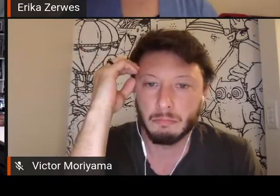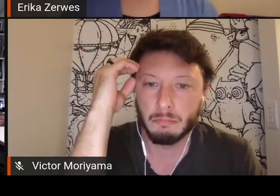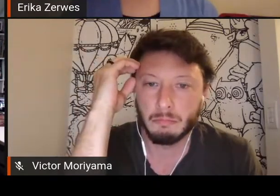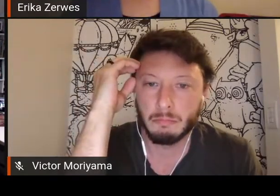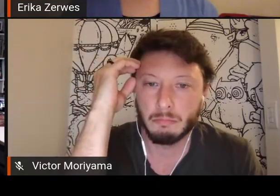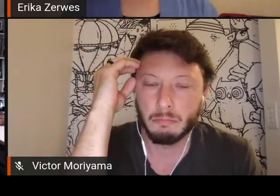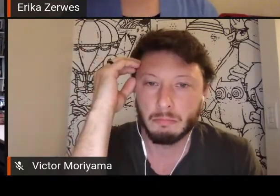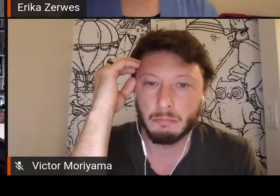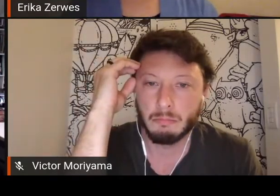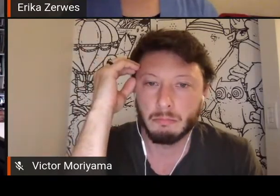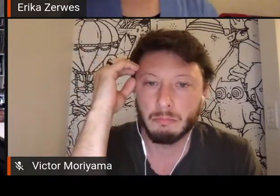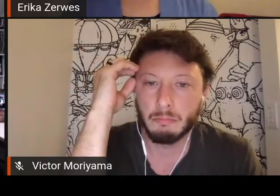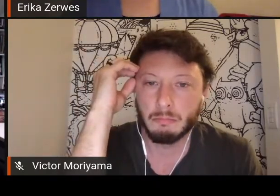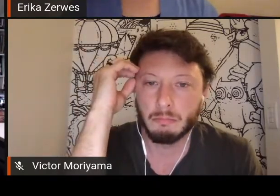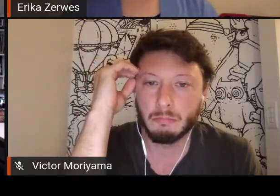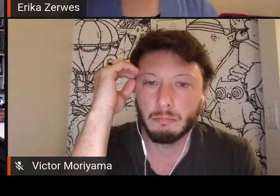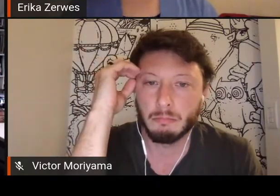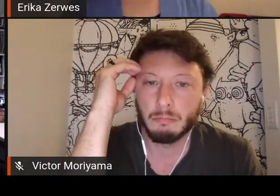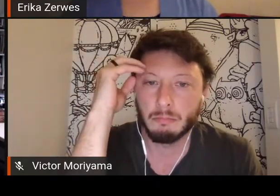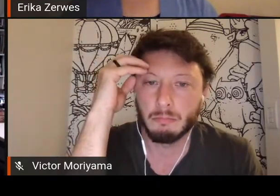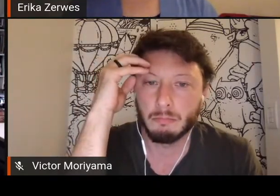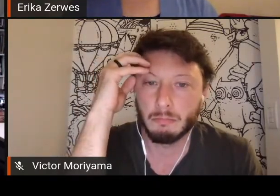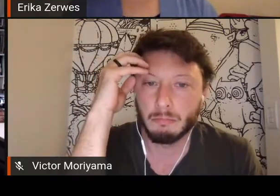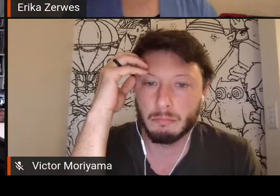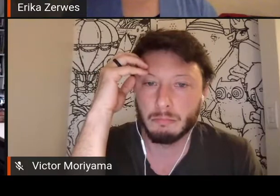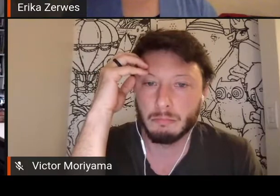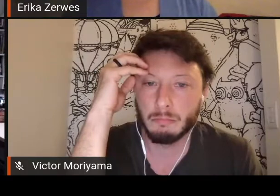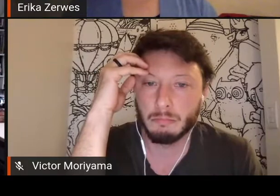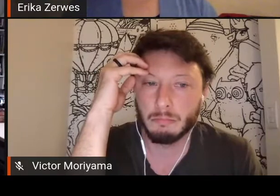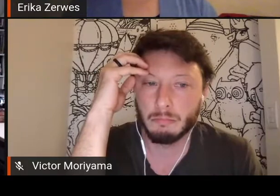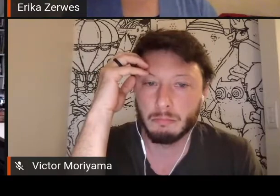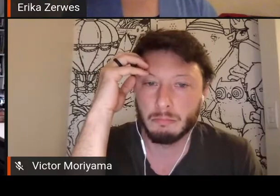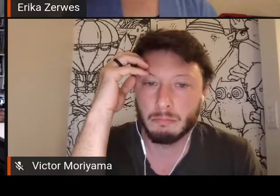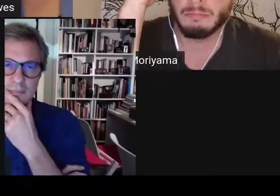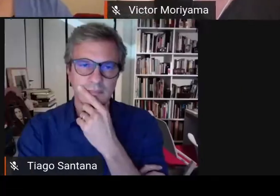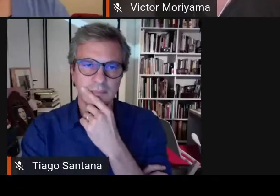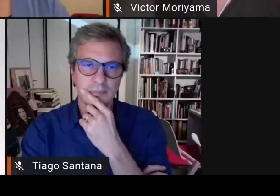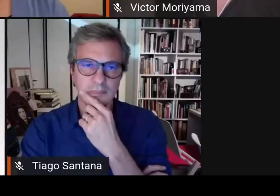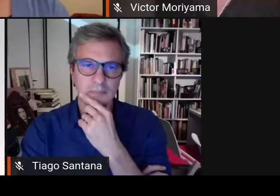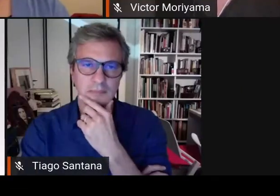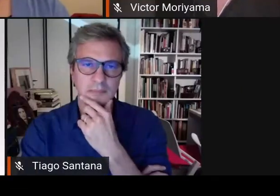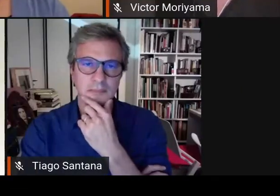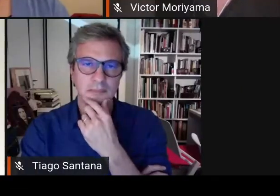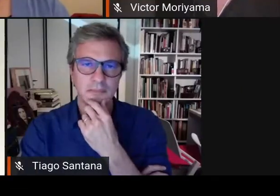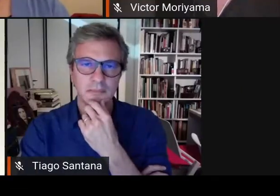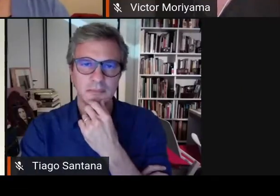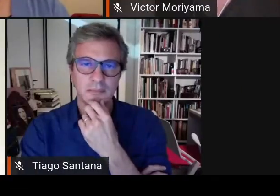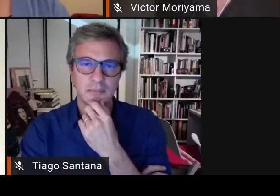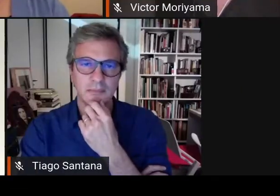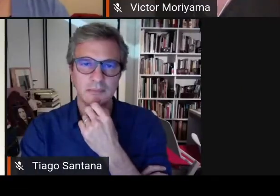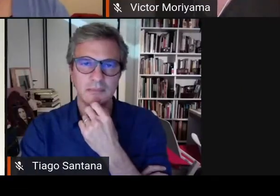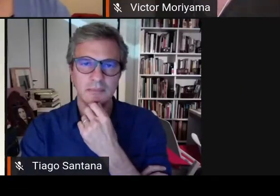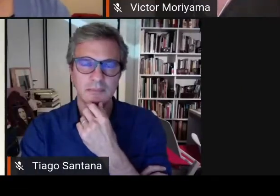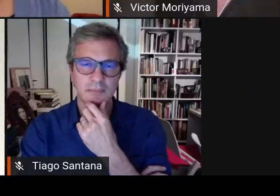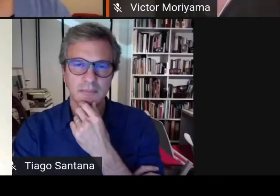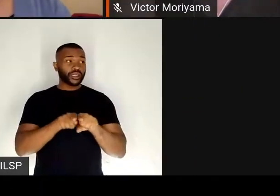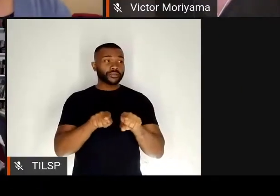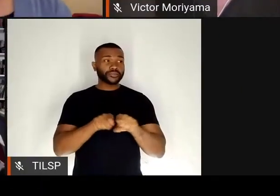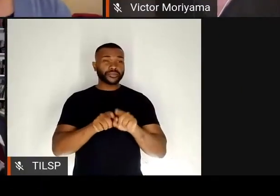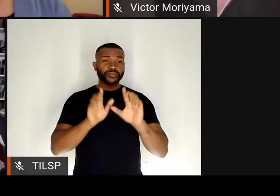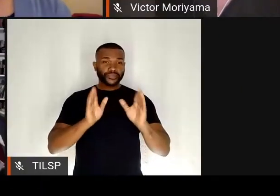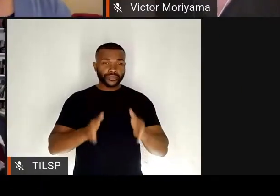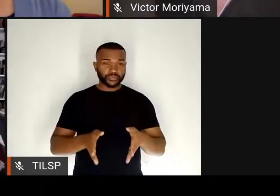rosto, representado apenas pela destruição que as armas dele produziam,